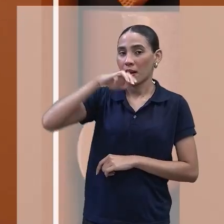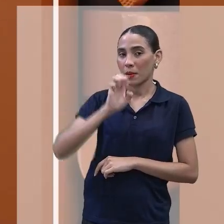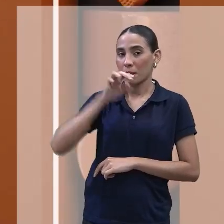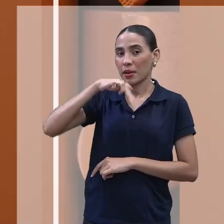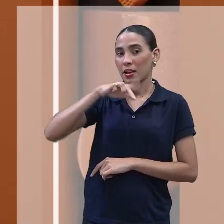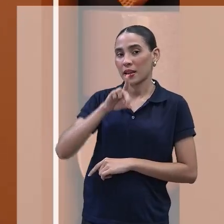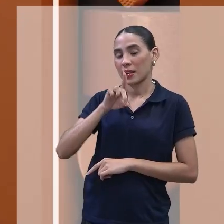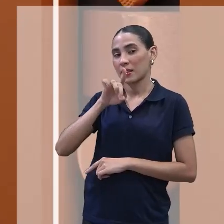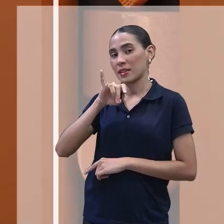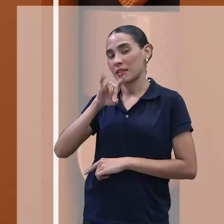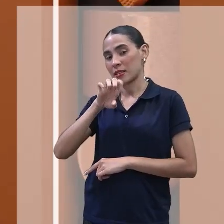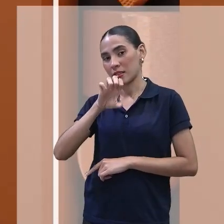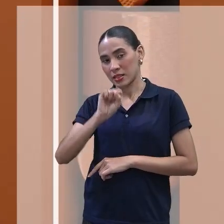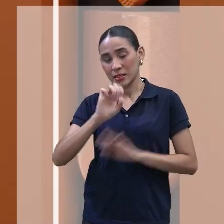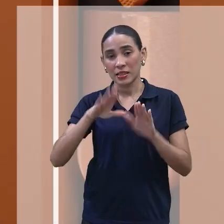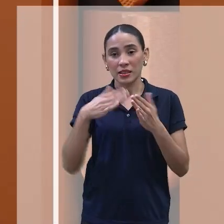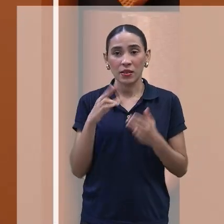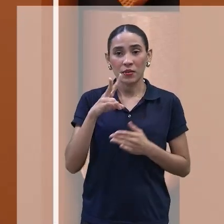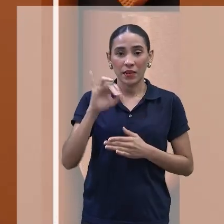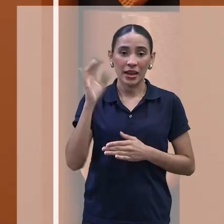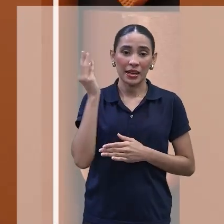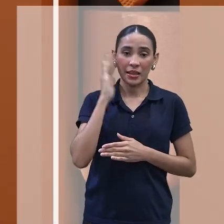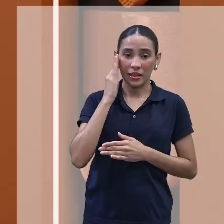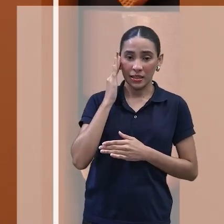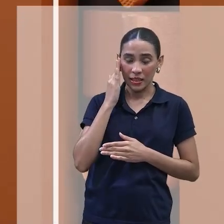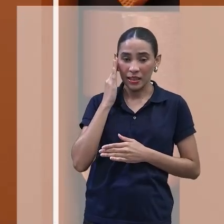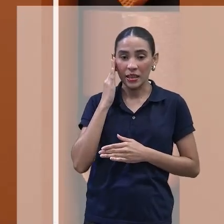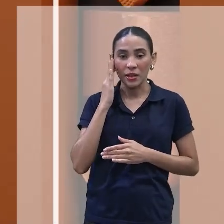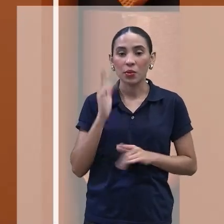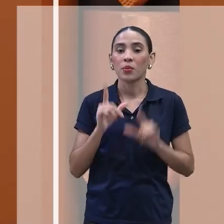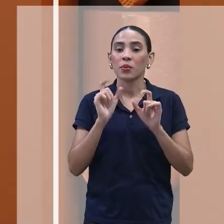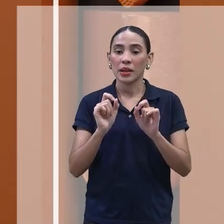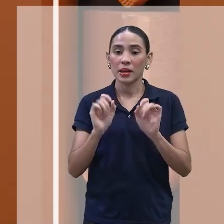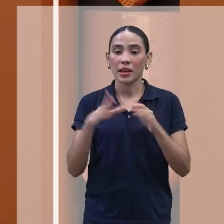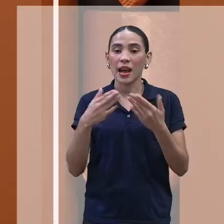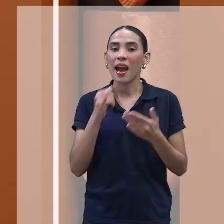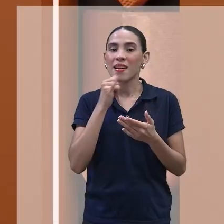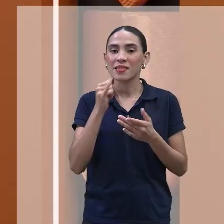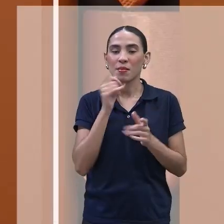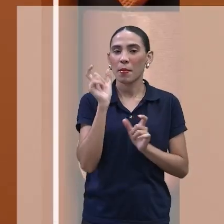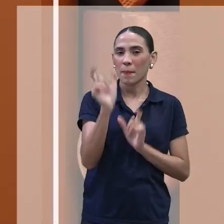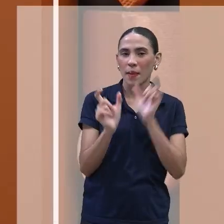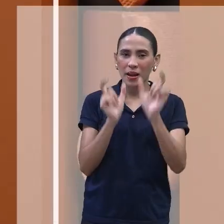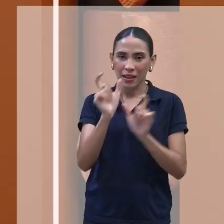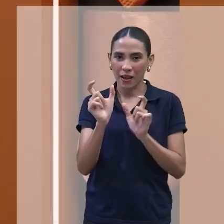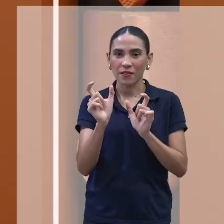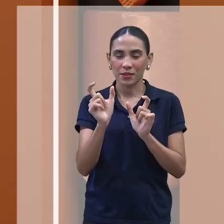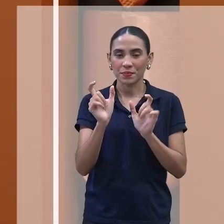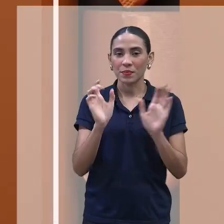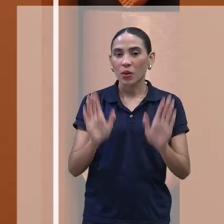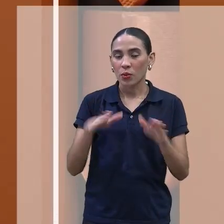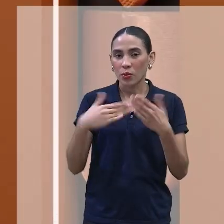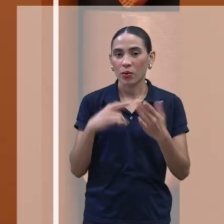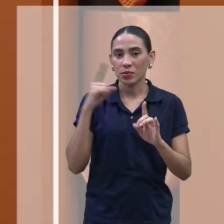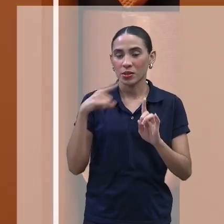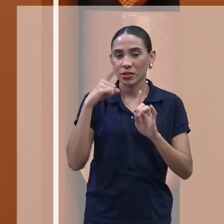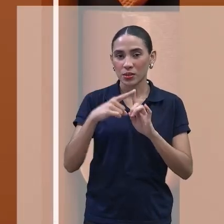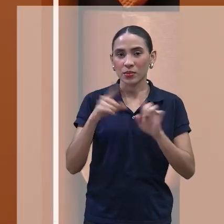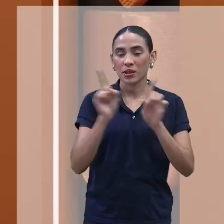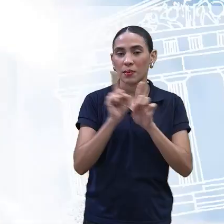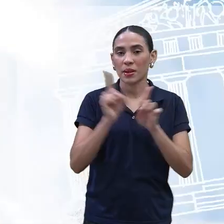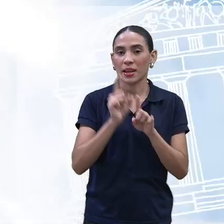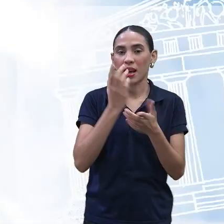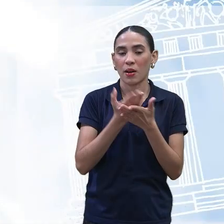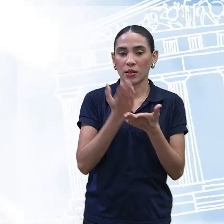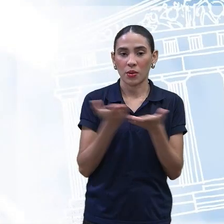tentar entender um pouquinho o que ele quis dizer, né? Com esse jogo de palavras aí. Quais são os objetivos da nossa